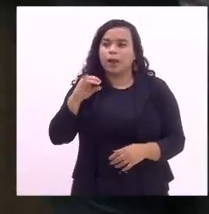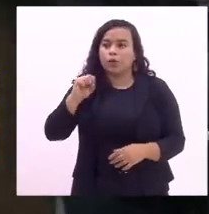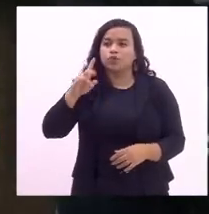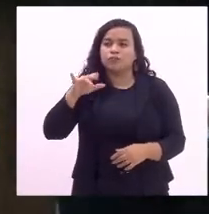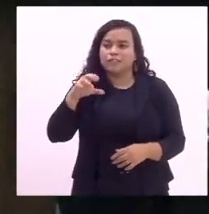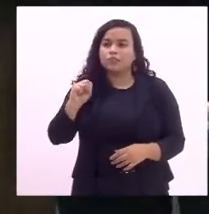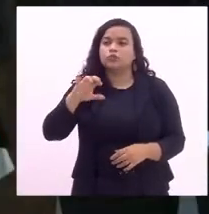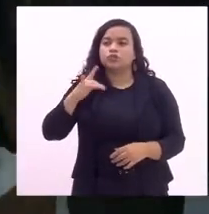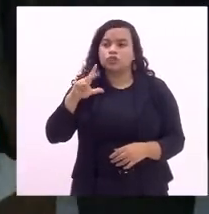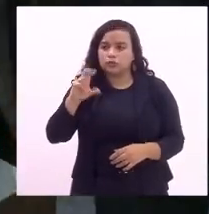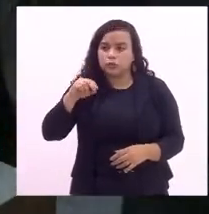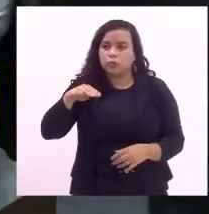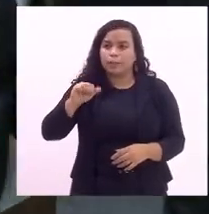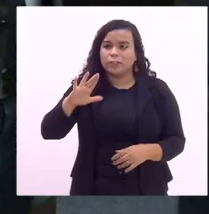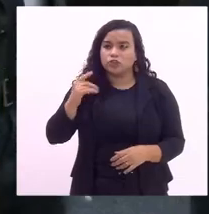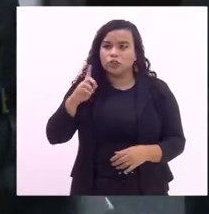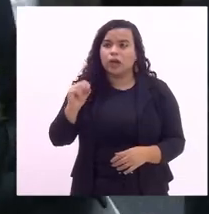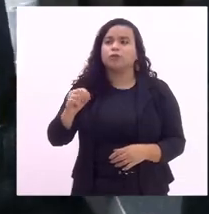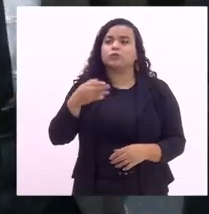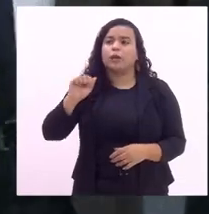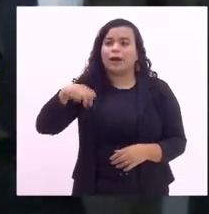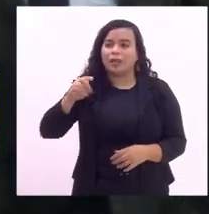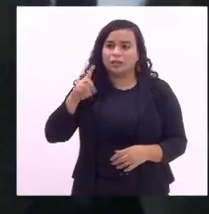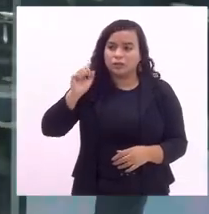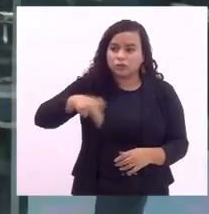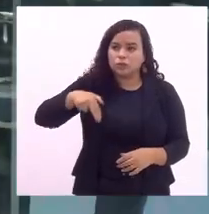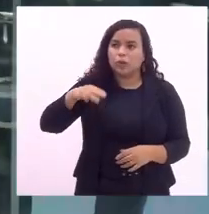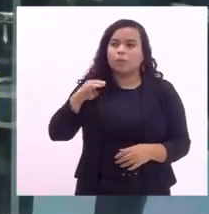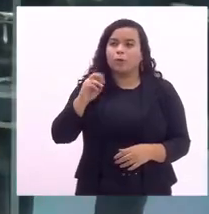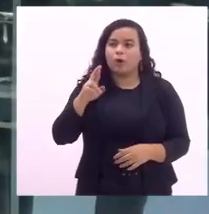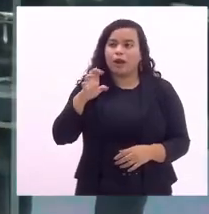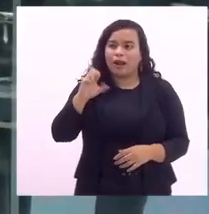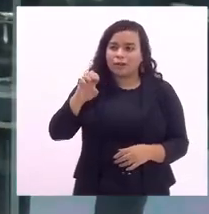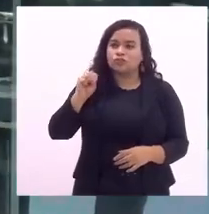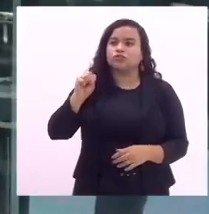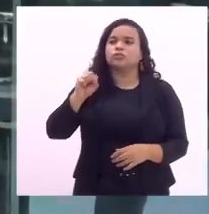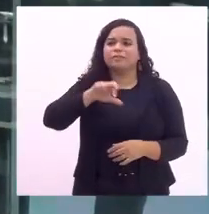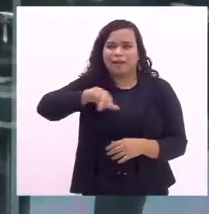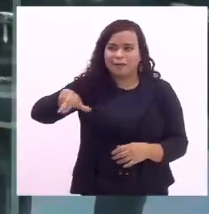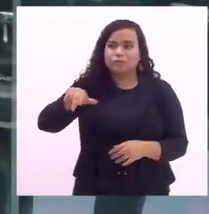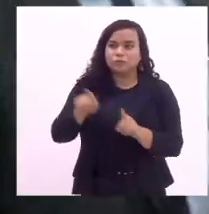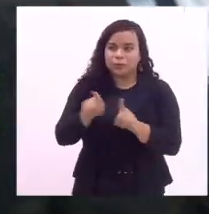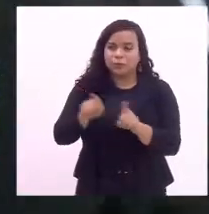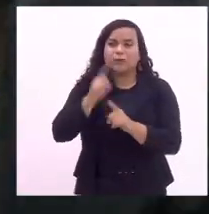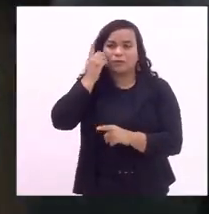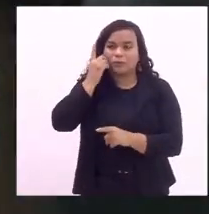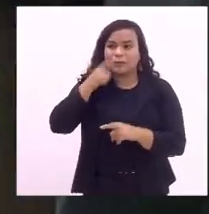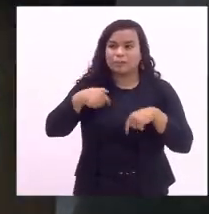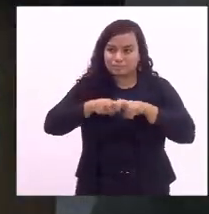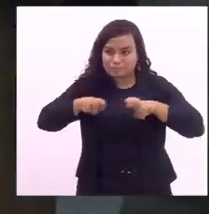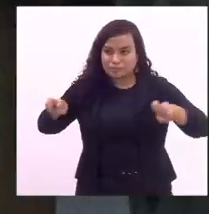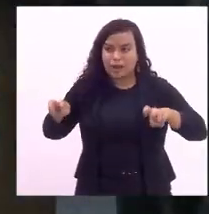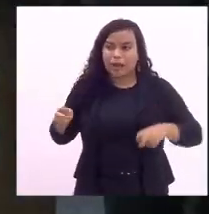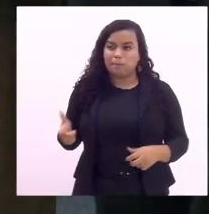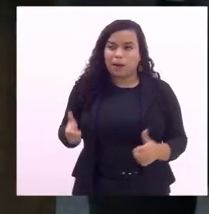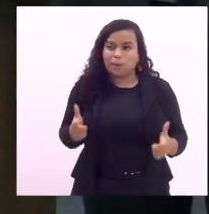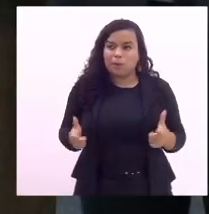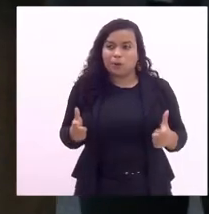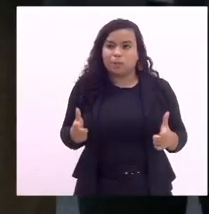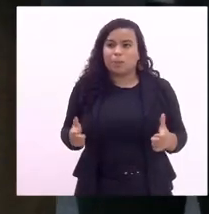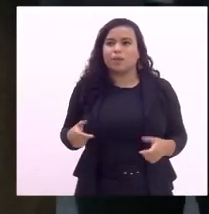Vinícius, Chico Machado, Anderson Moraes e outros tantos. Então é temática, a bancada da bala. Diferente